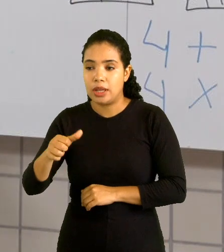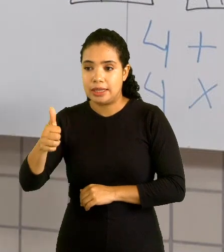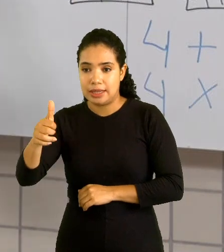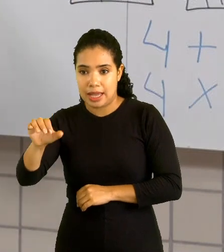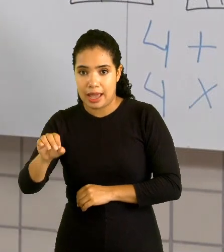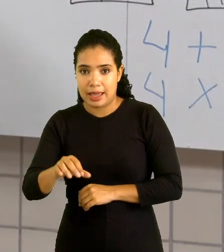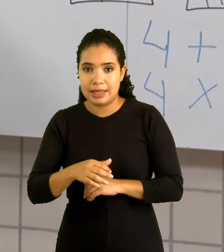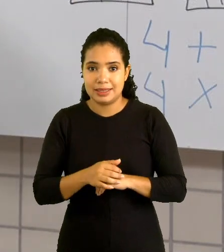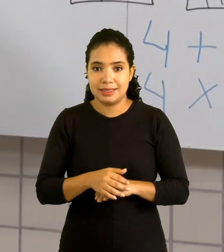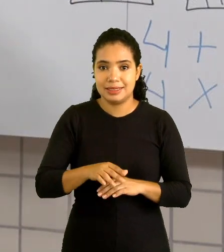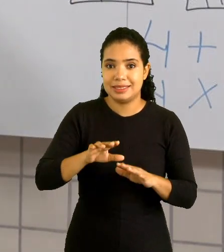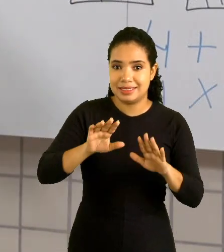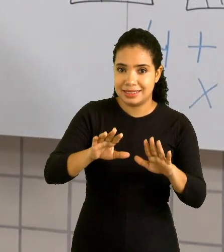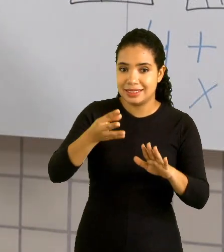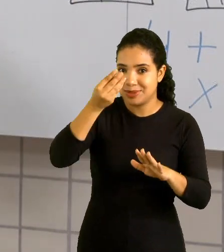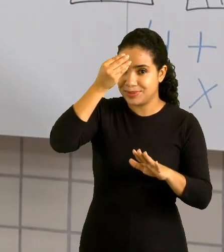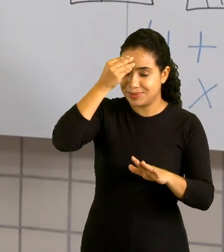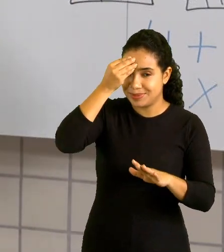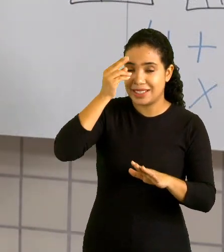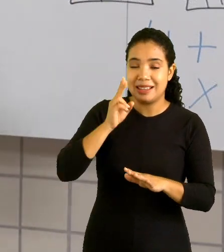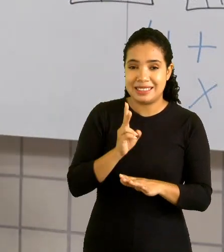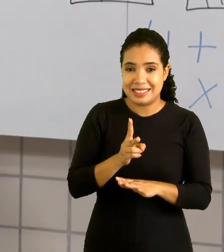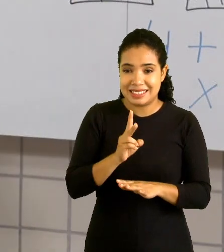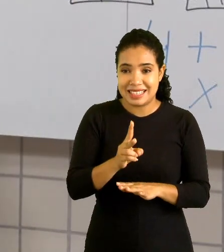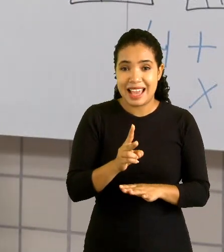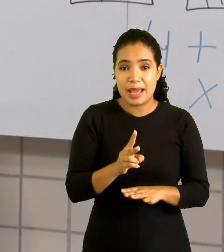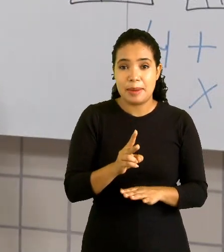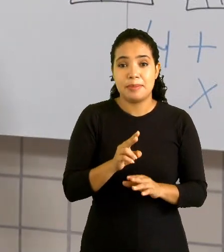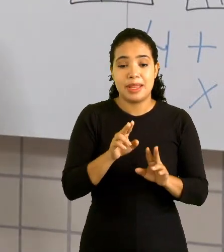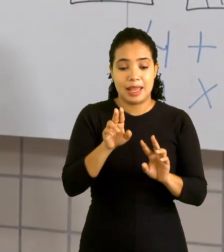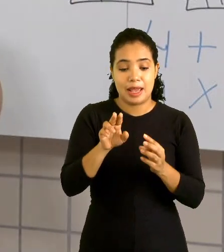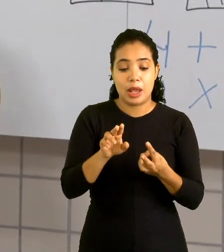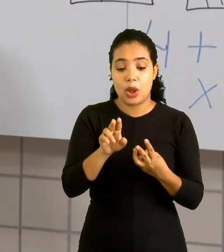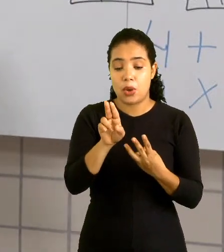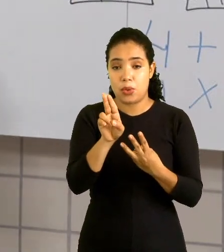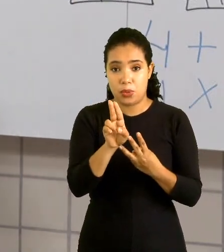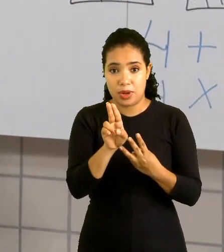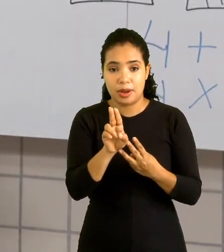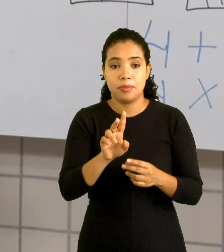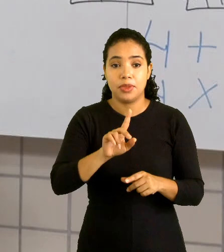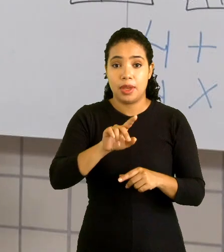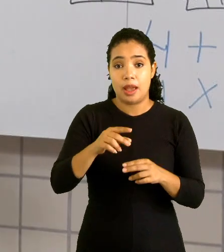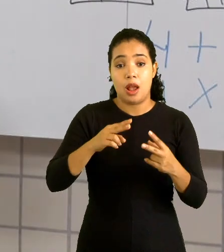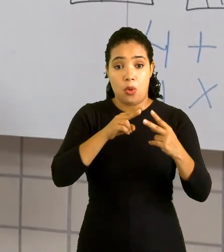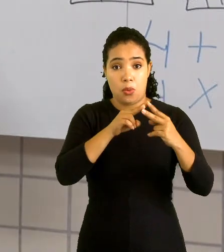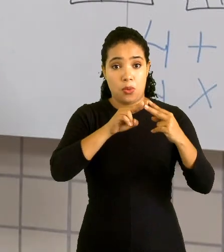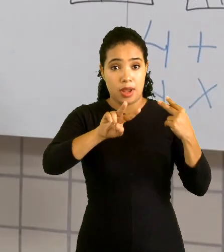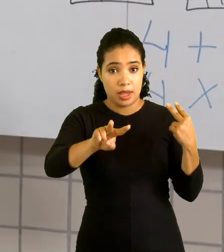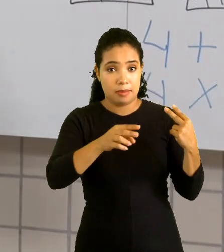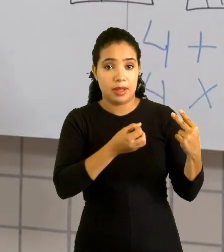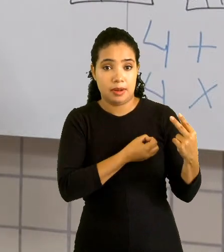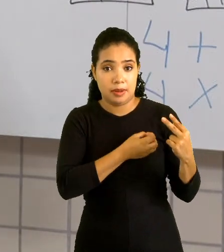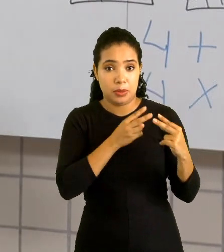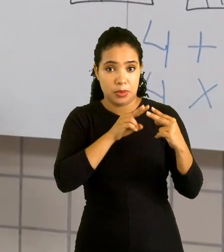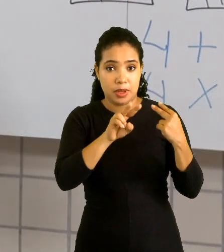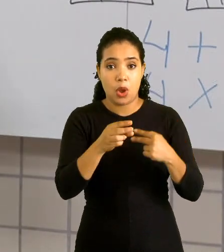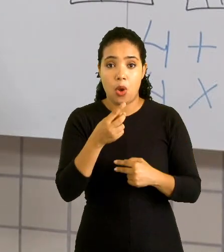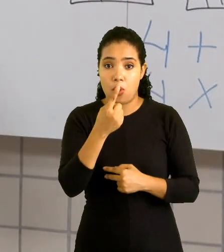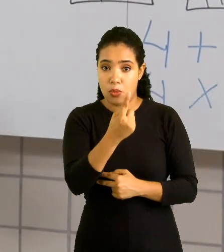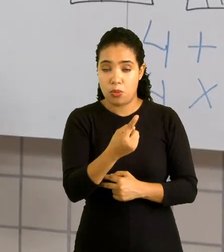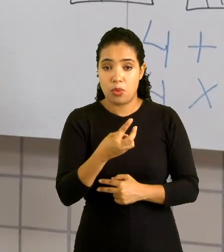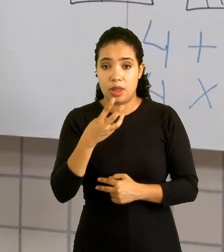10. Lembrando que a gente sempre vai pegar lá pela unidade. Os números ímpares são 1, 3,